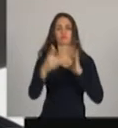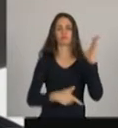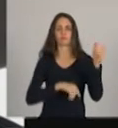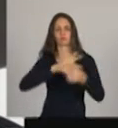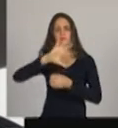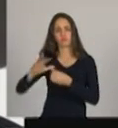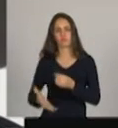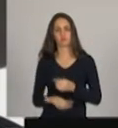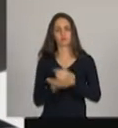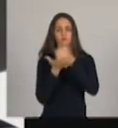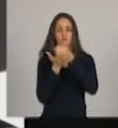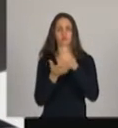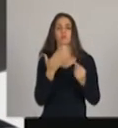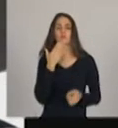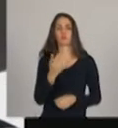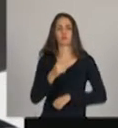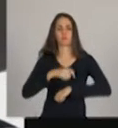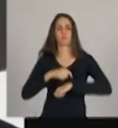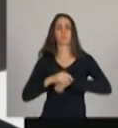pedir prazo regimental.